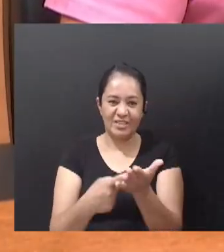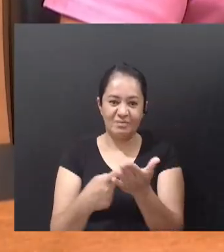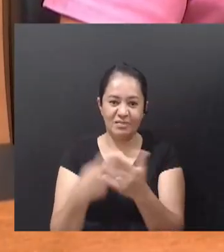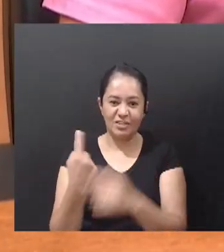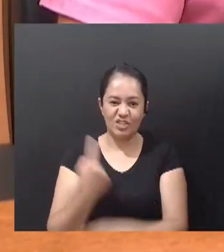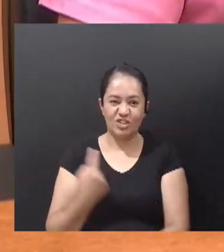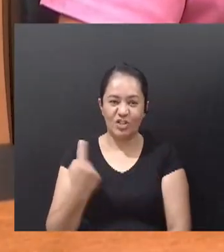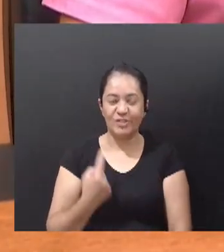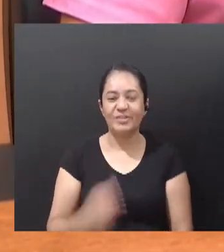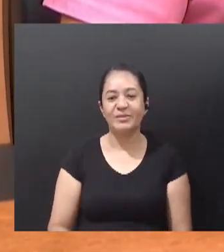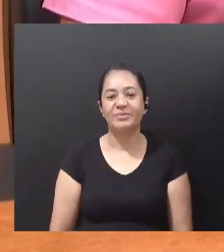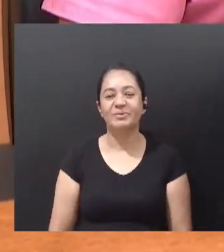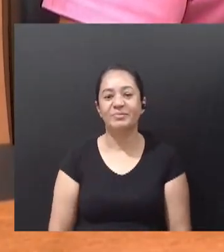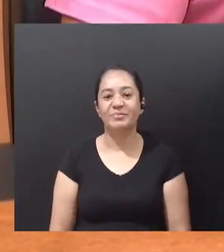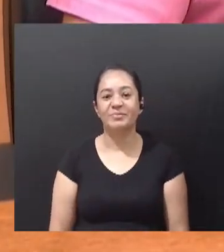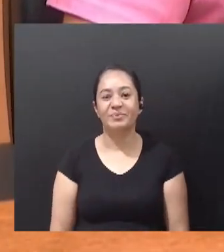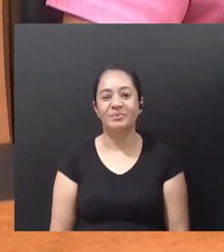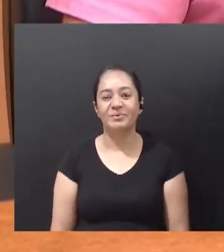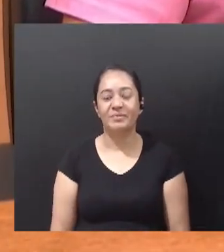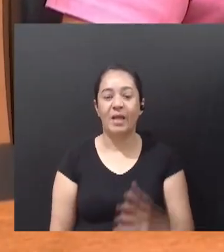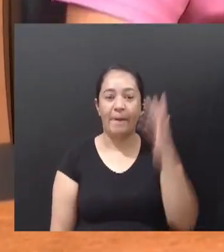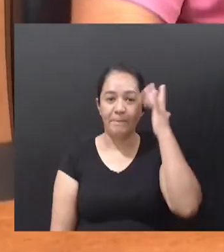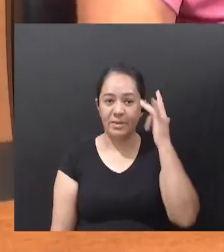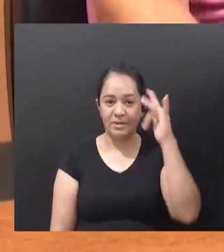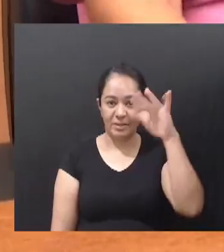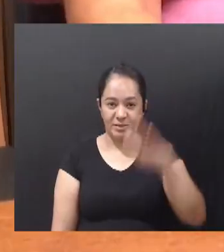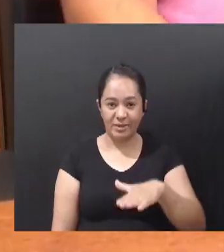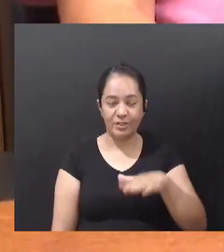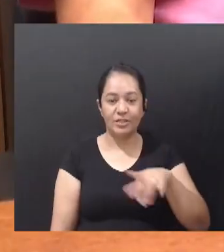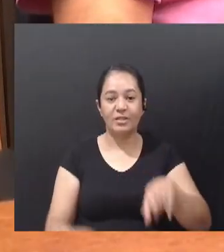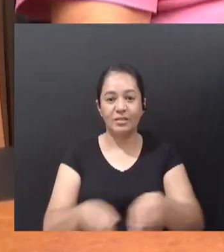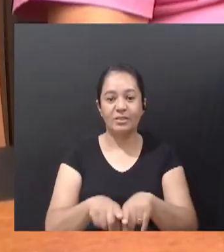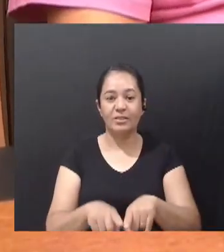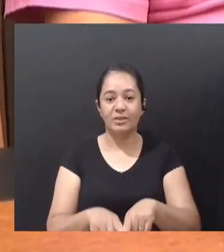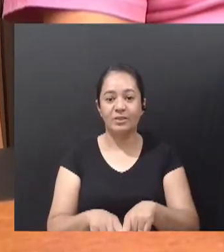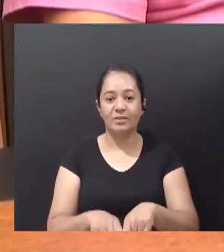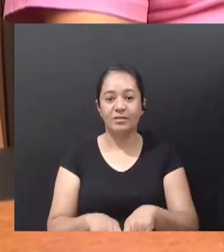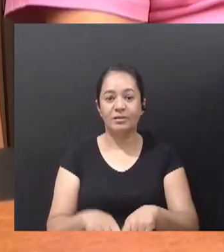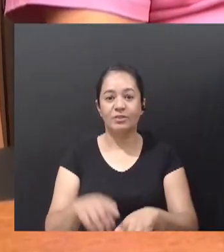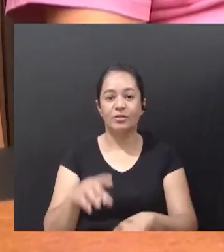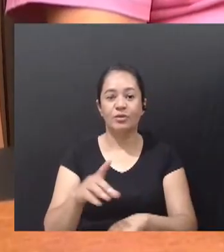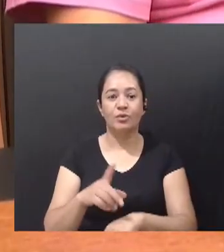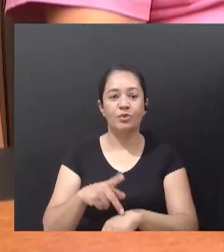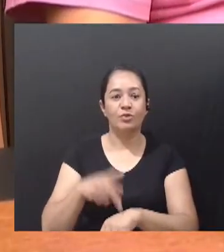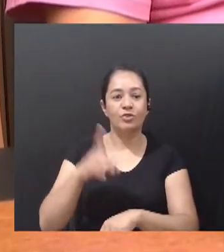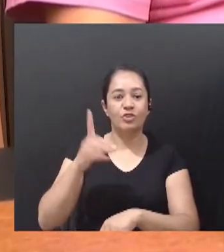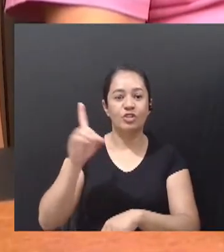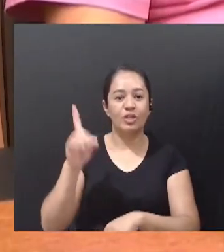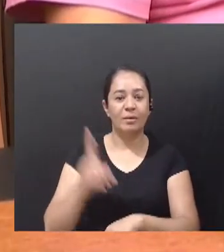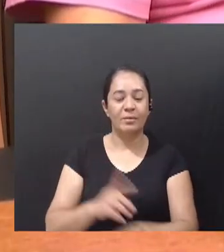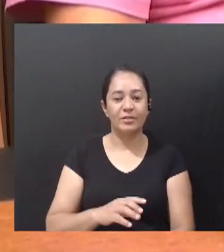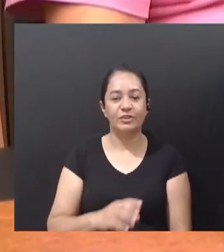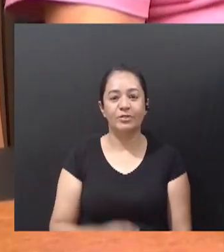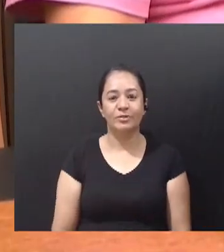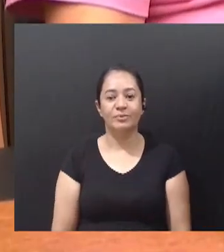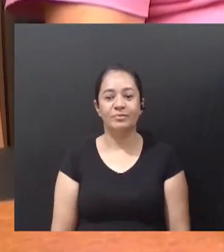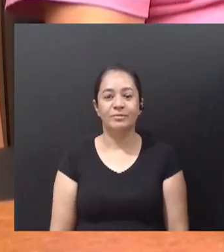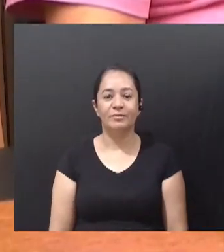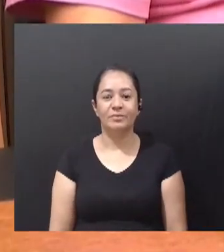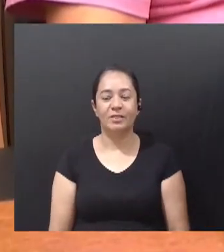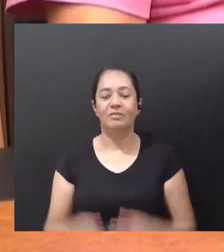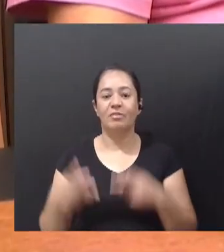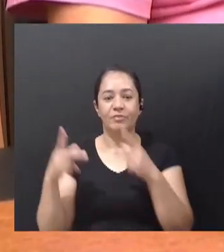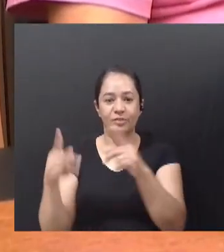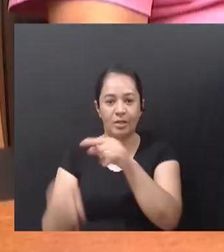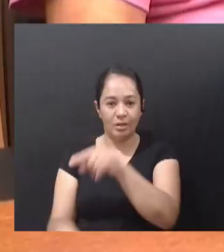agenda. Amanhã à tarde vai estar também no Oziel Monte Cristo, tá? O Renato vai fazer uma visita lá. O Renato